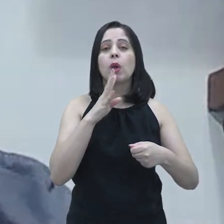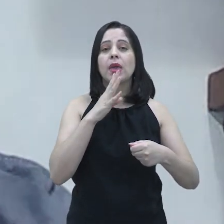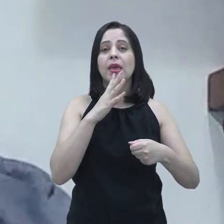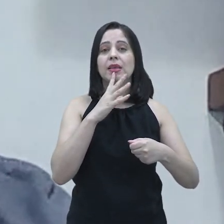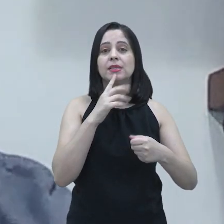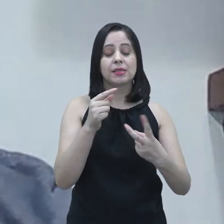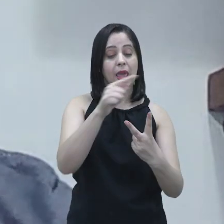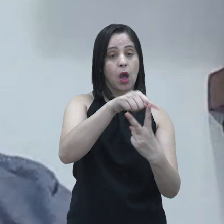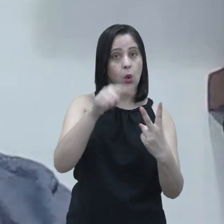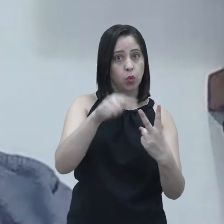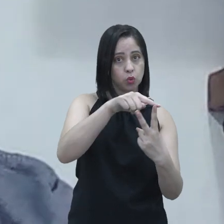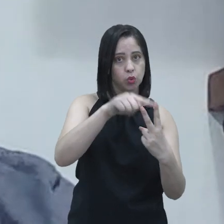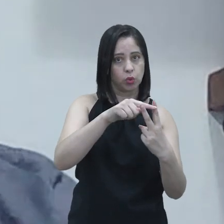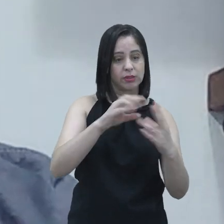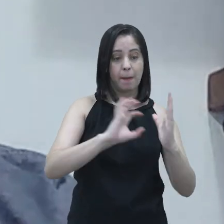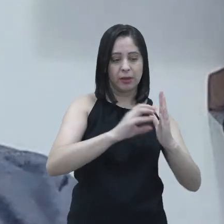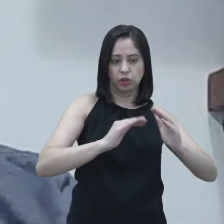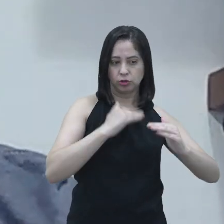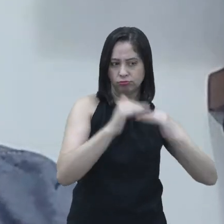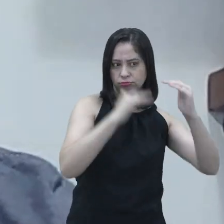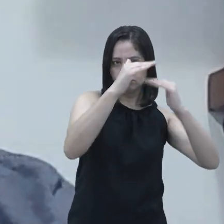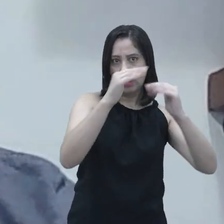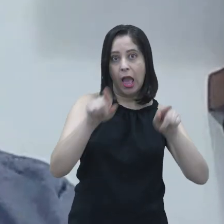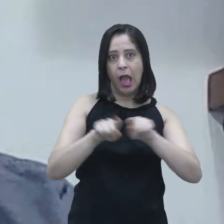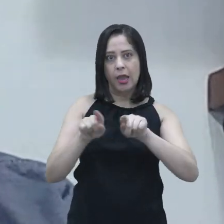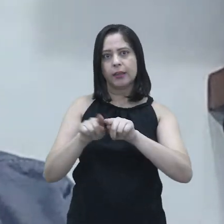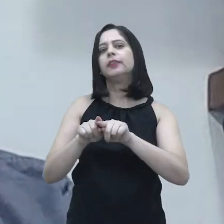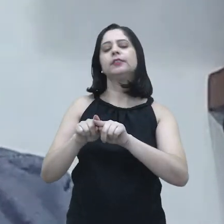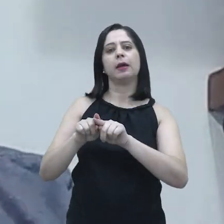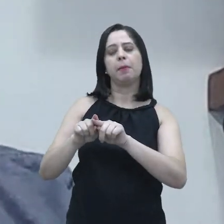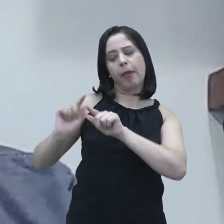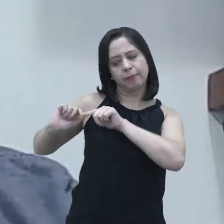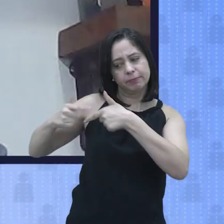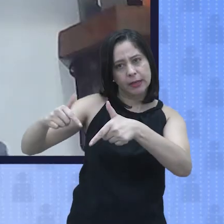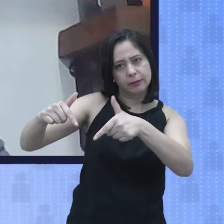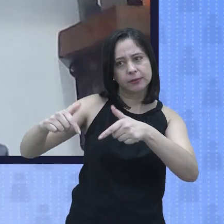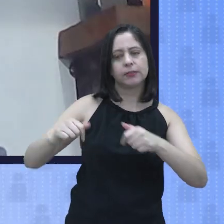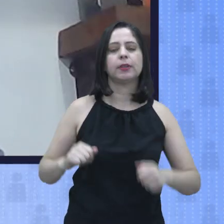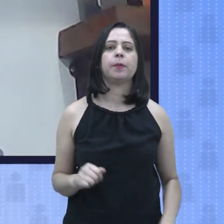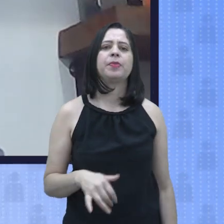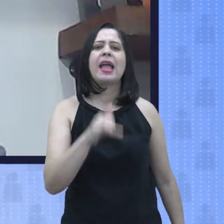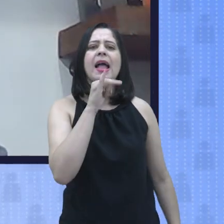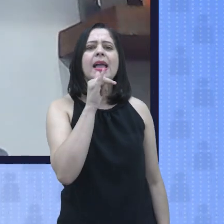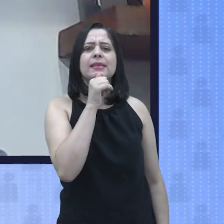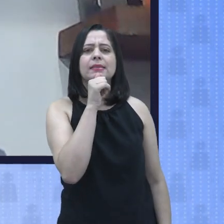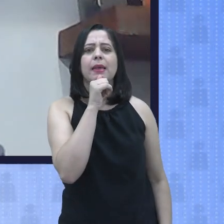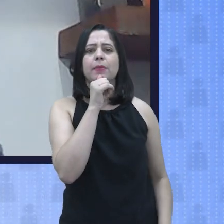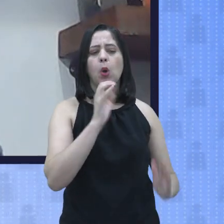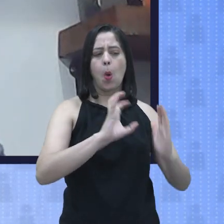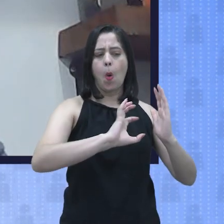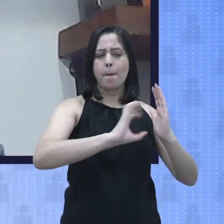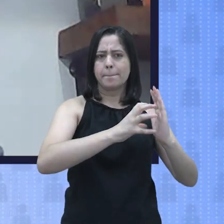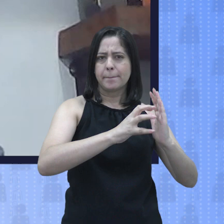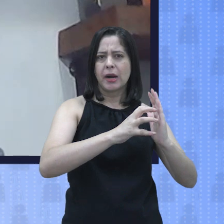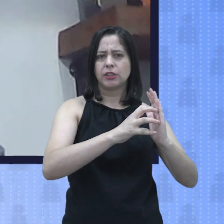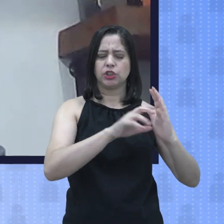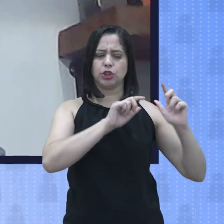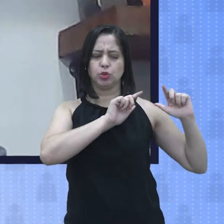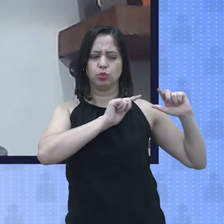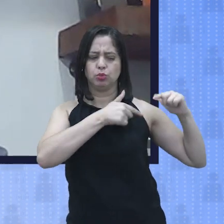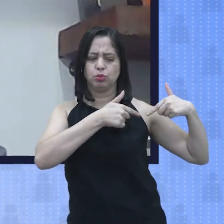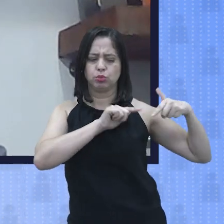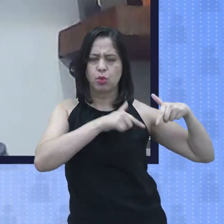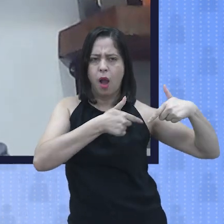pensamentos conservador e progressista é uma forma de entender o contexto. Quando a gente fala, por exemplo, de um